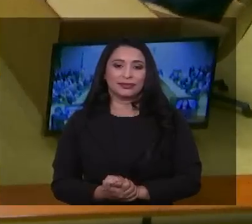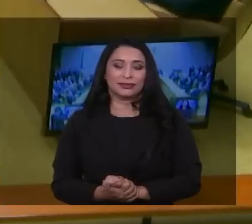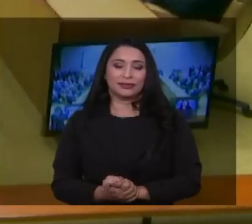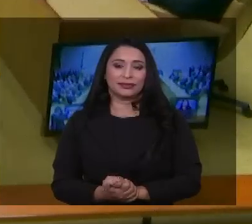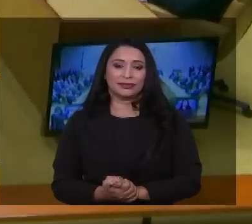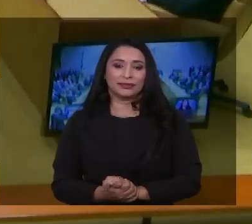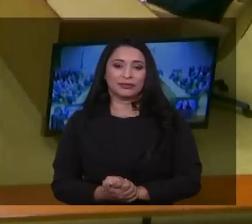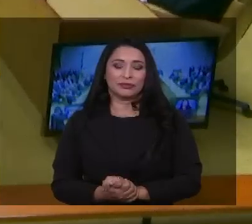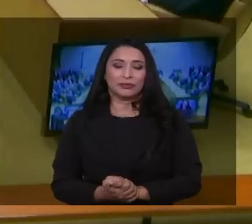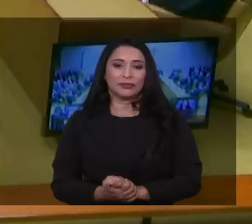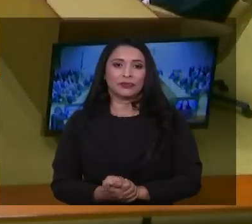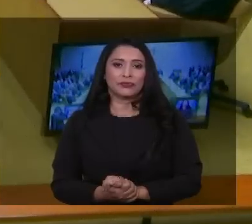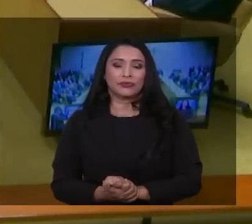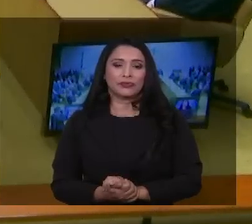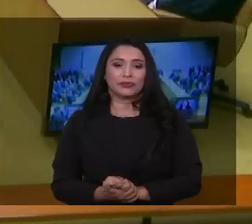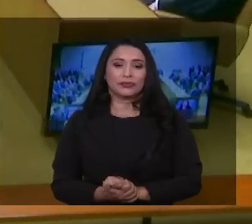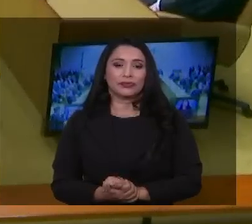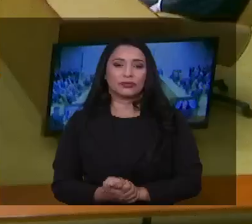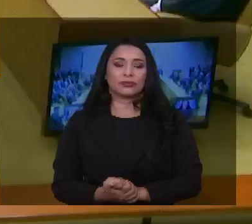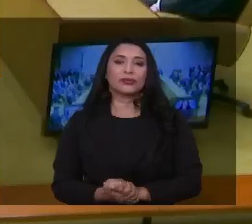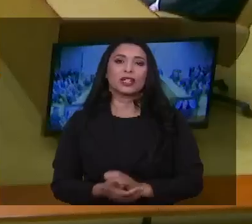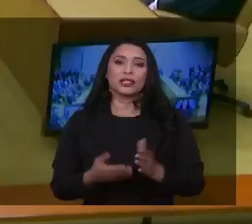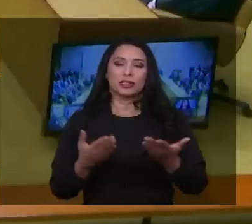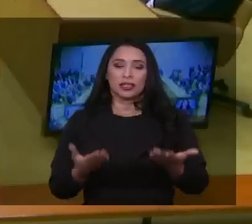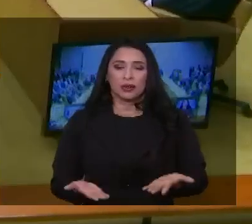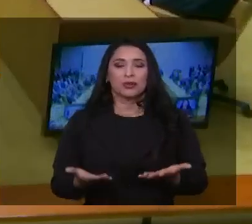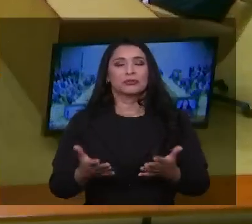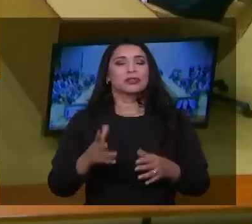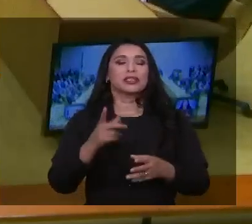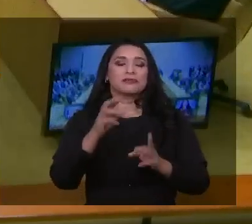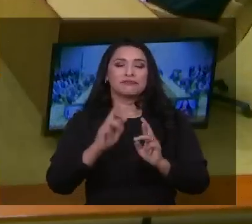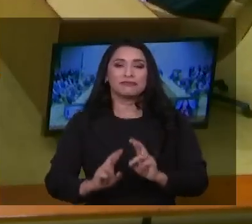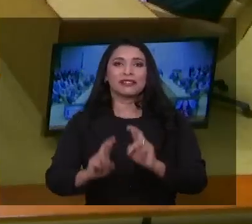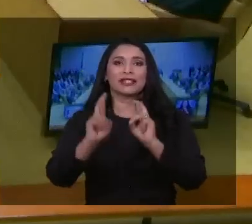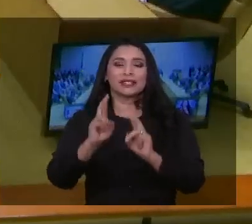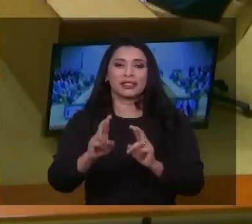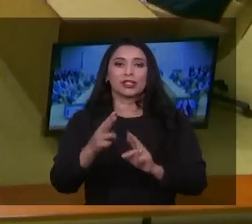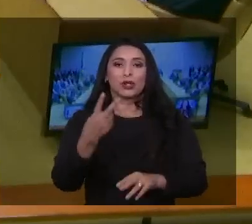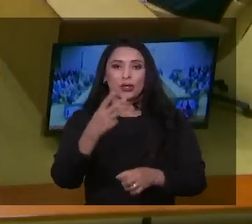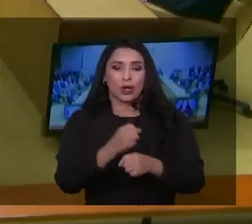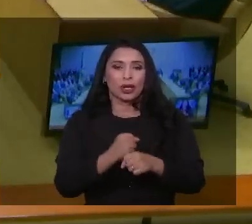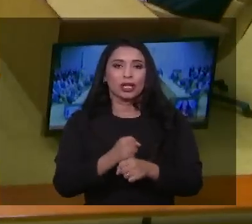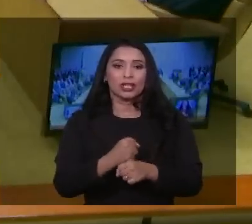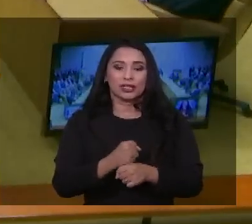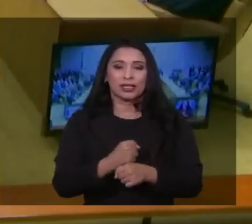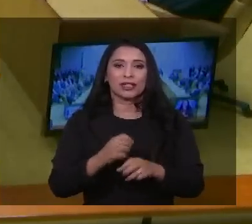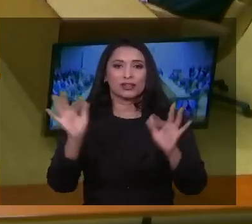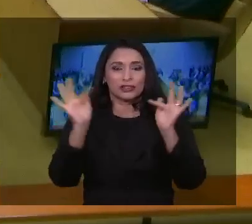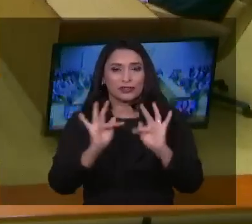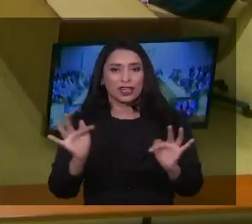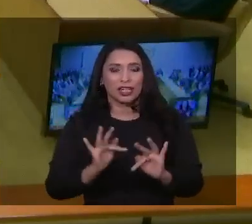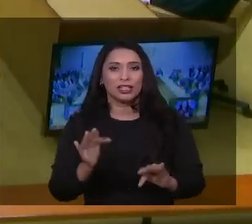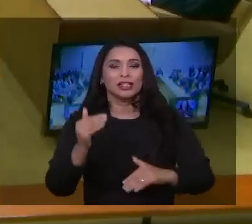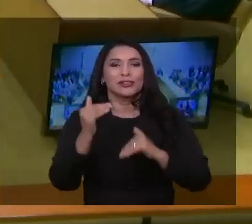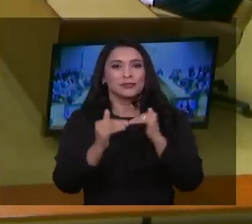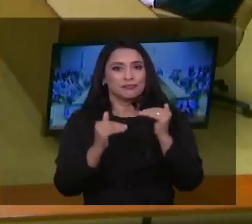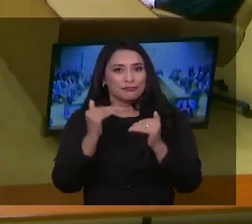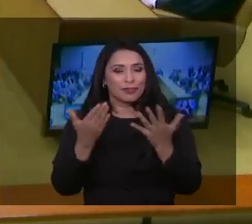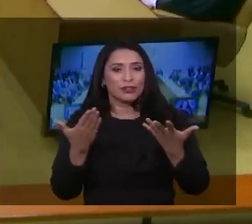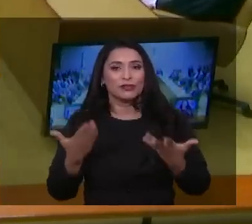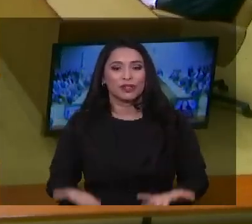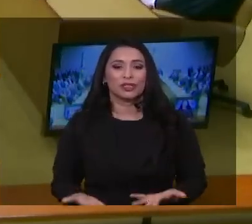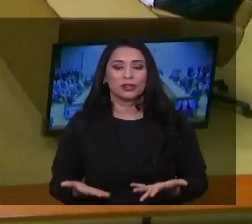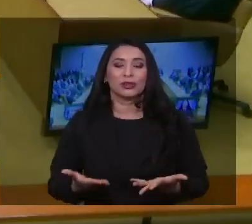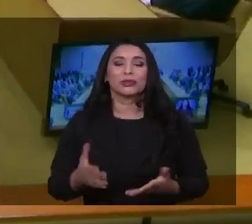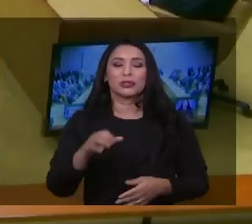Mais uma vez, faço votos de um biênio feliz e proveitoso, que certamente engrandecerá ainda mais esta Corte,